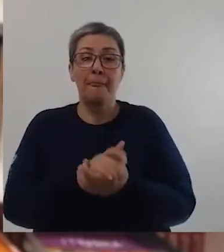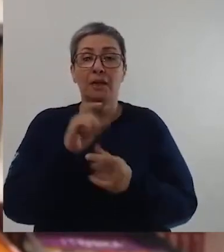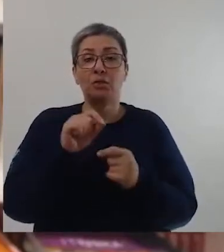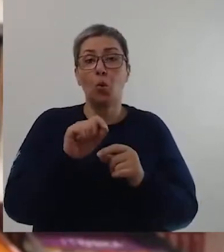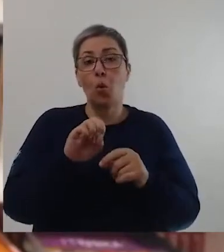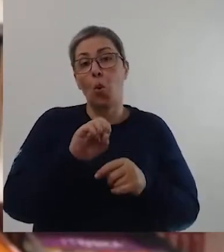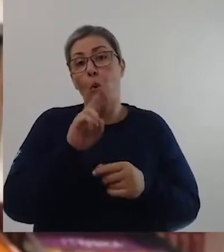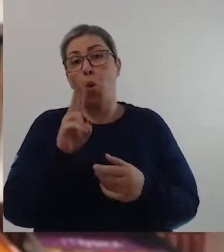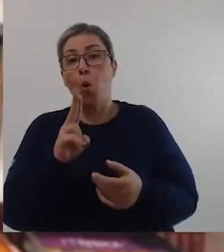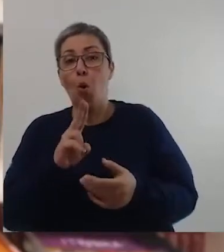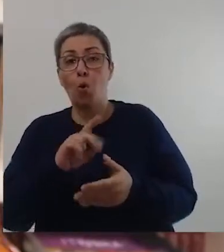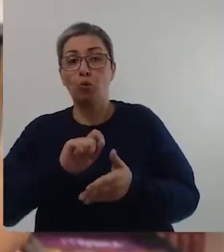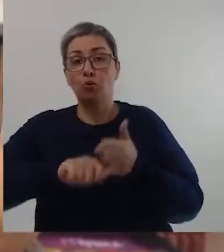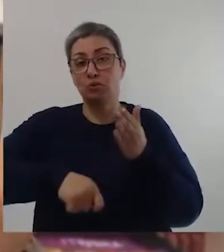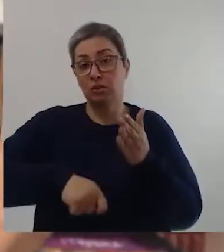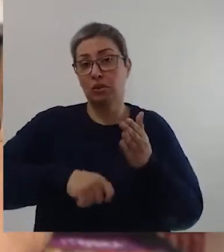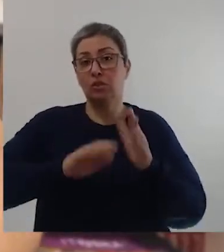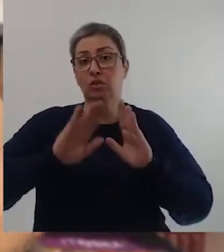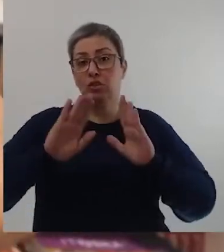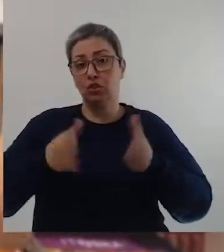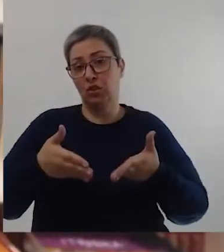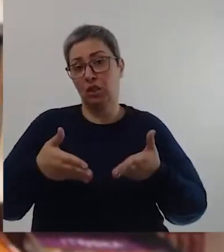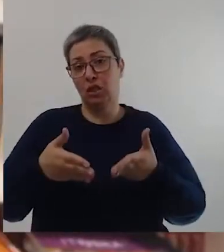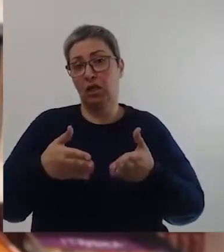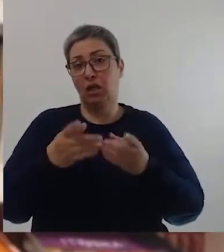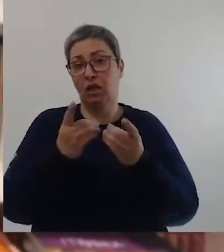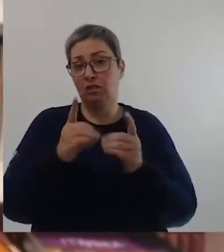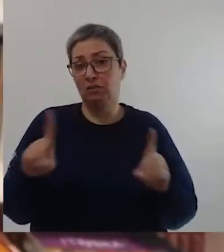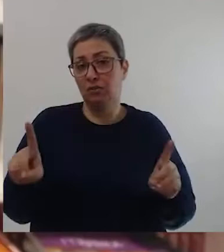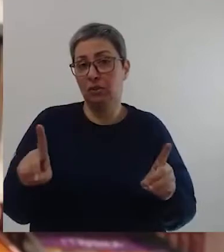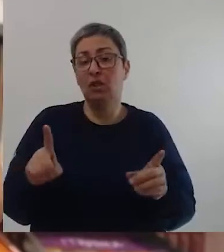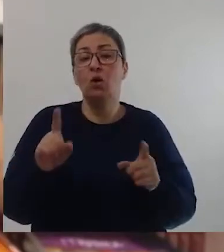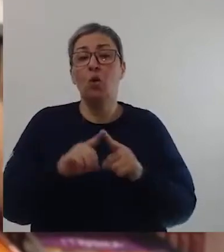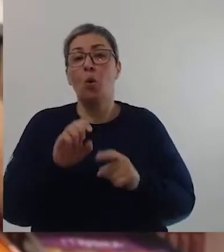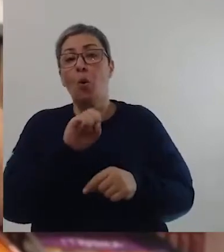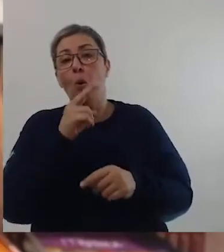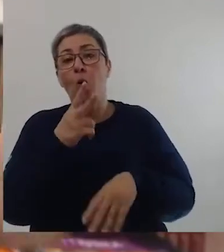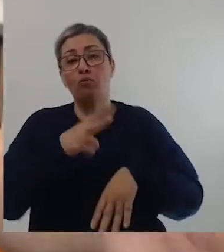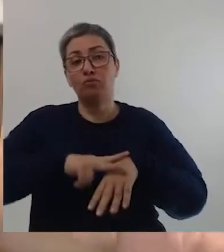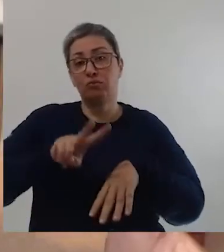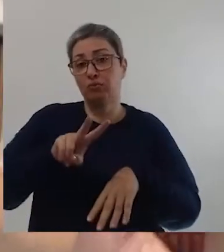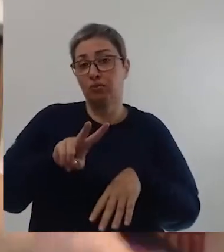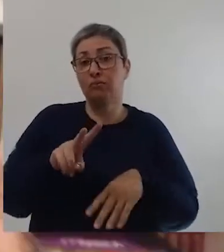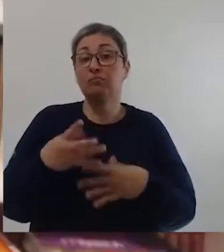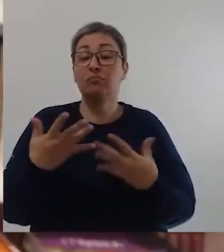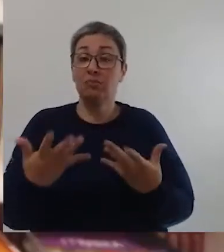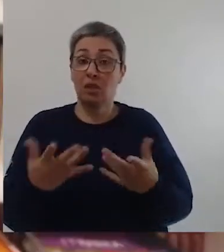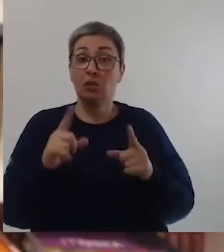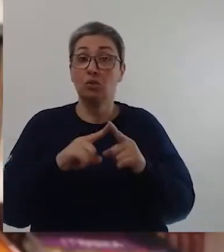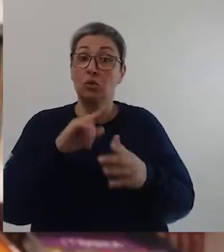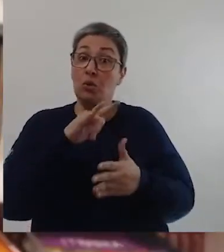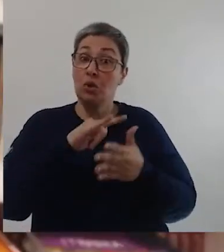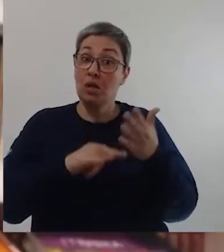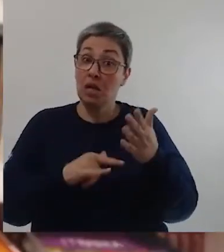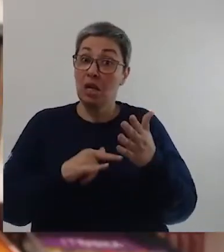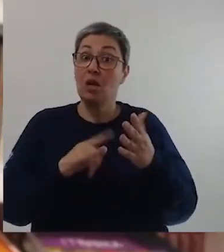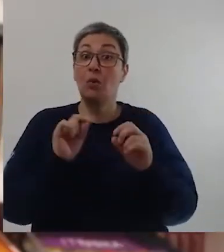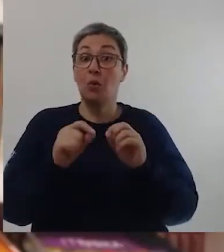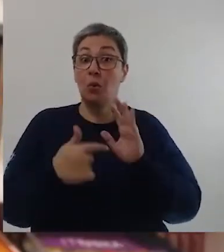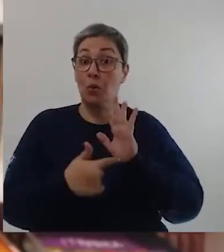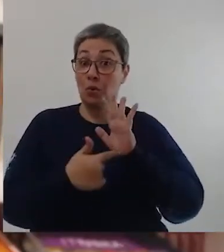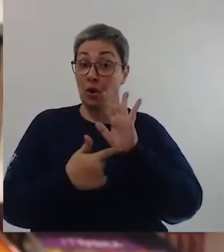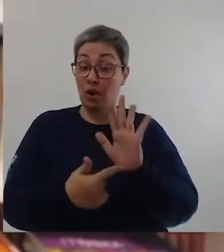for casada separada judicialmente divorciada o até de uva é um